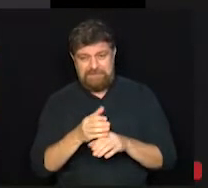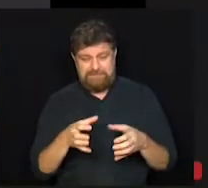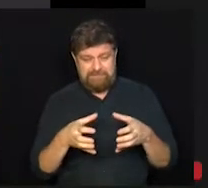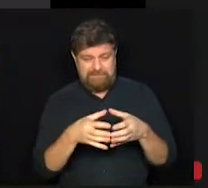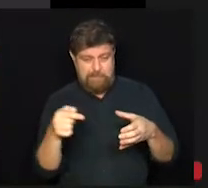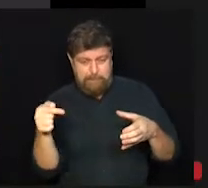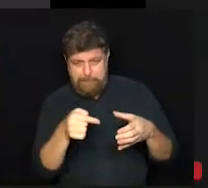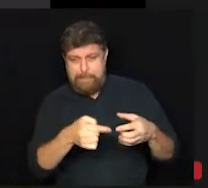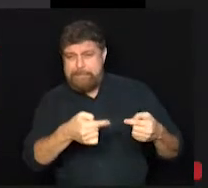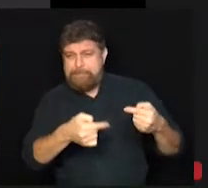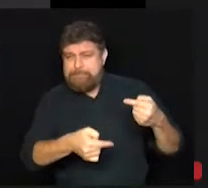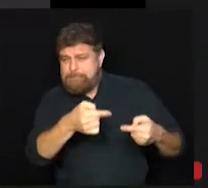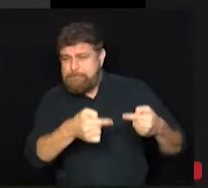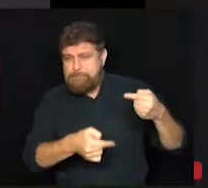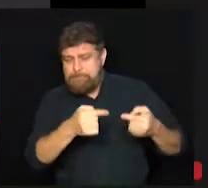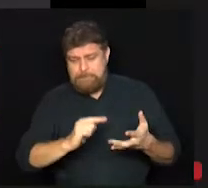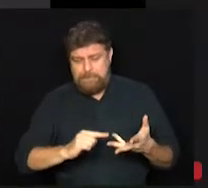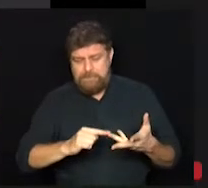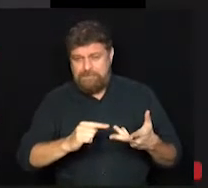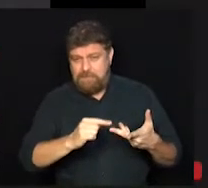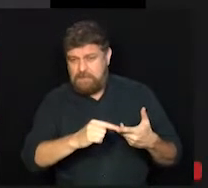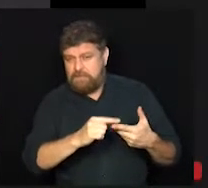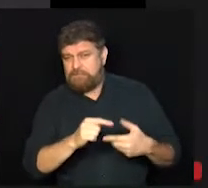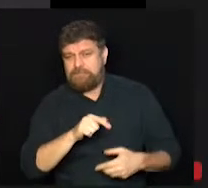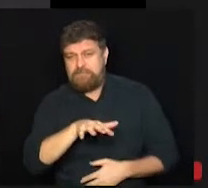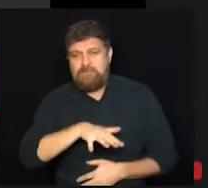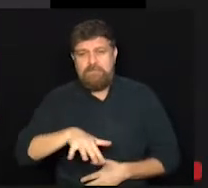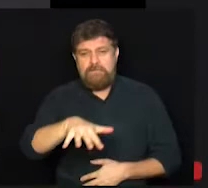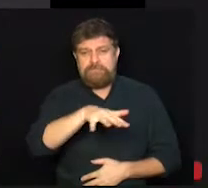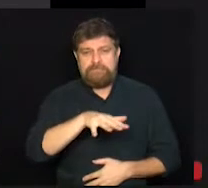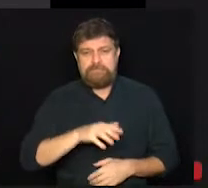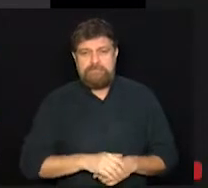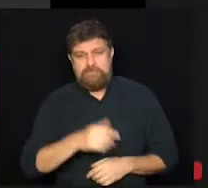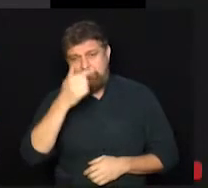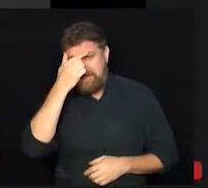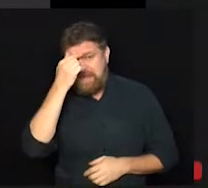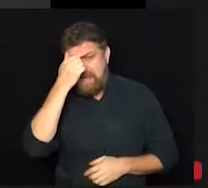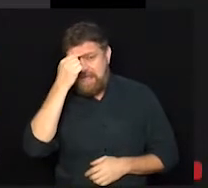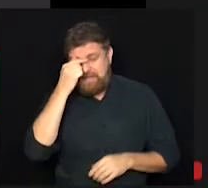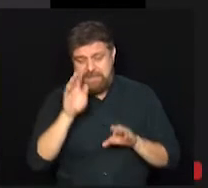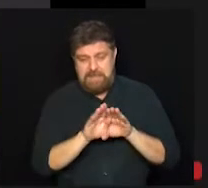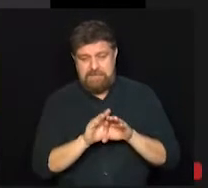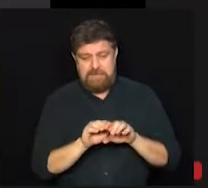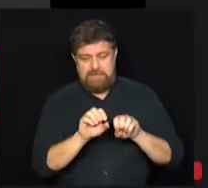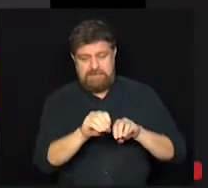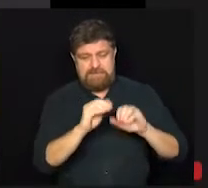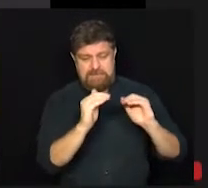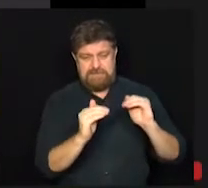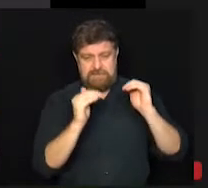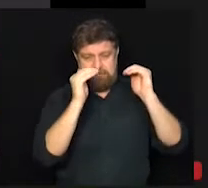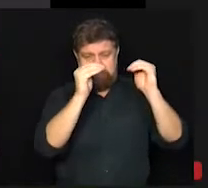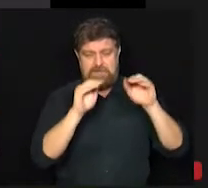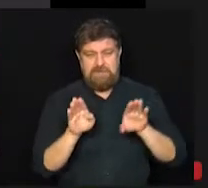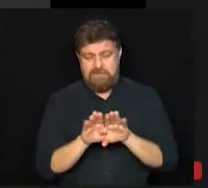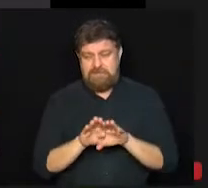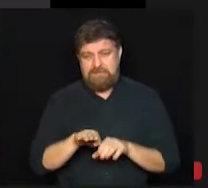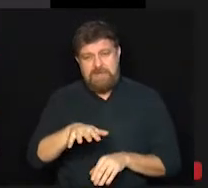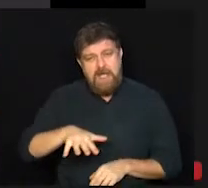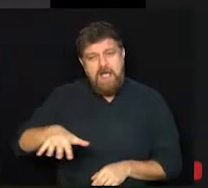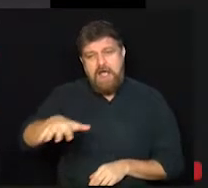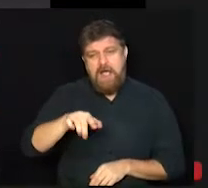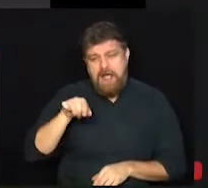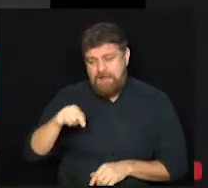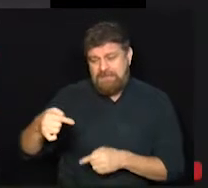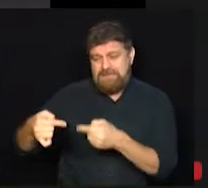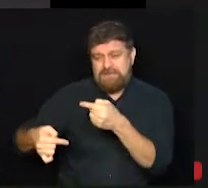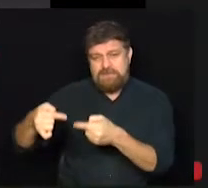é que nós temos discutido uma série de questões, tanto na Câmara de Ensino Superior quanto na Câmara Plena, como dizemos, que é onde são